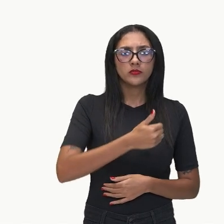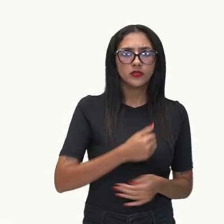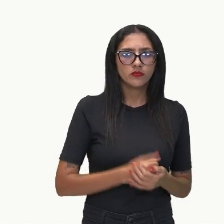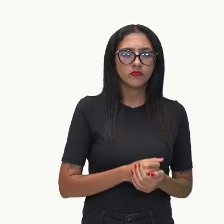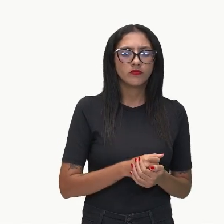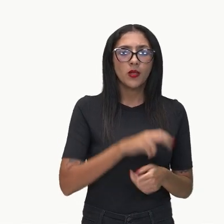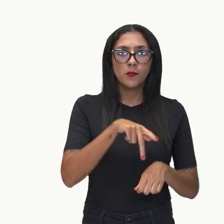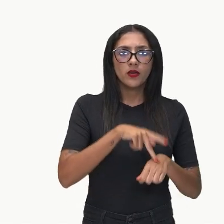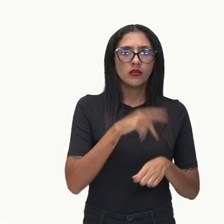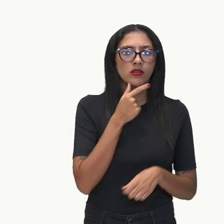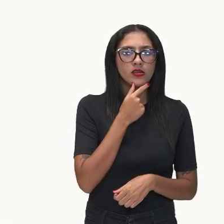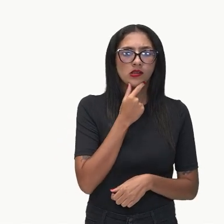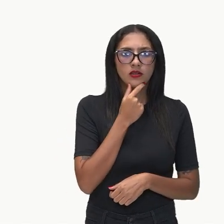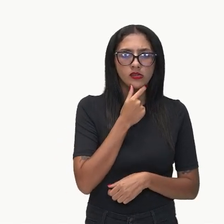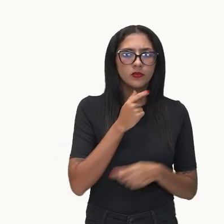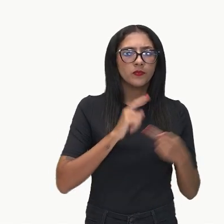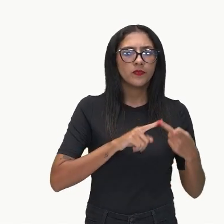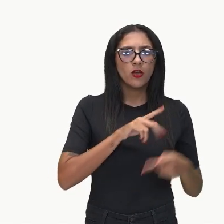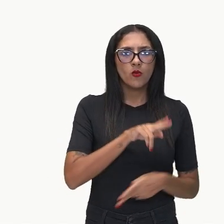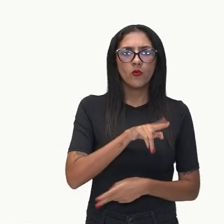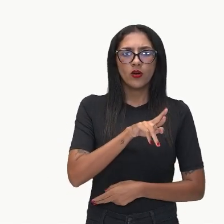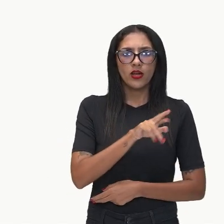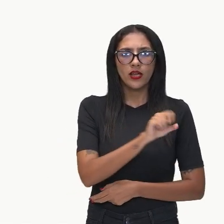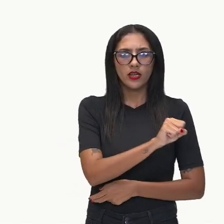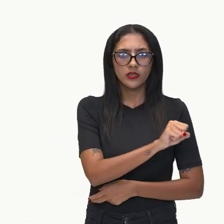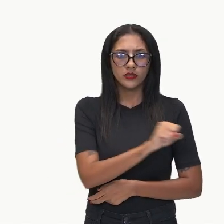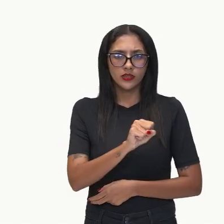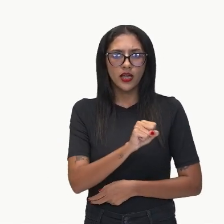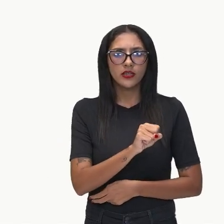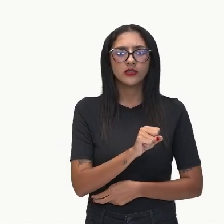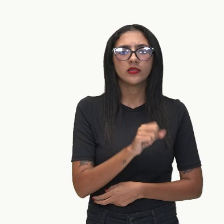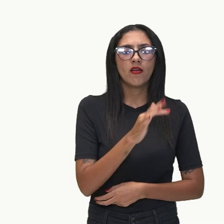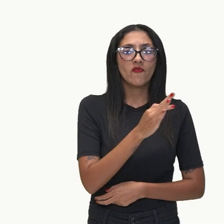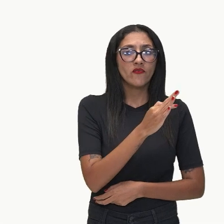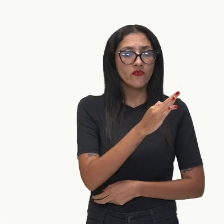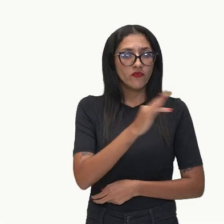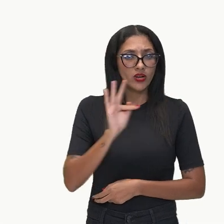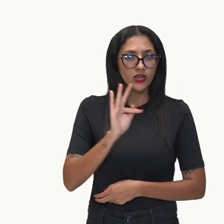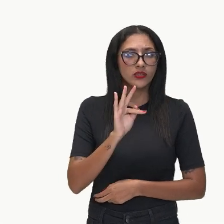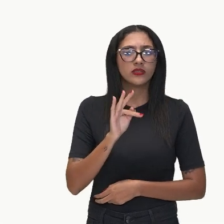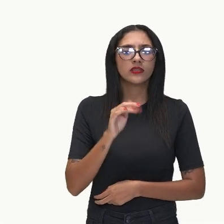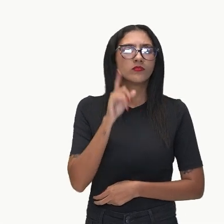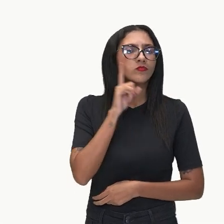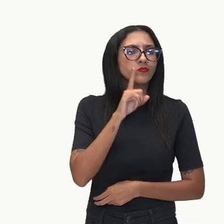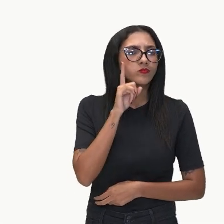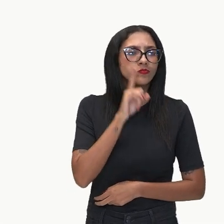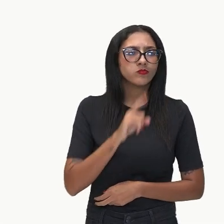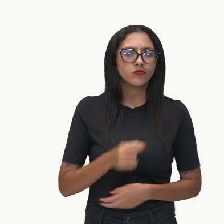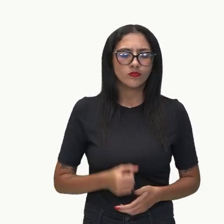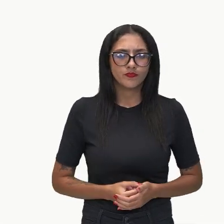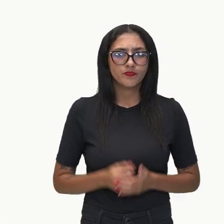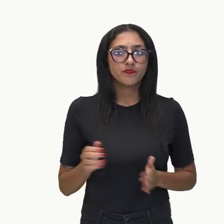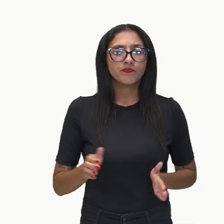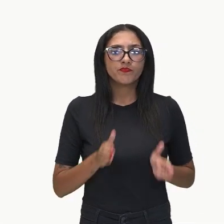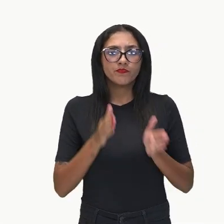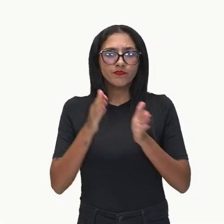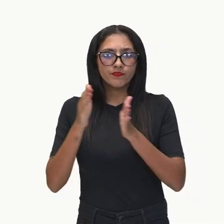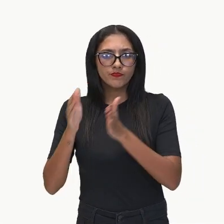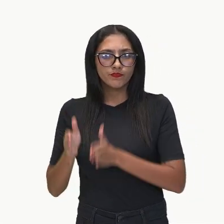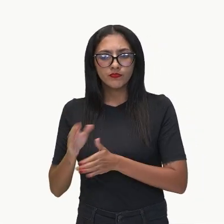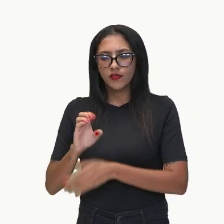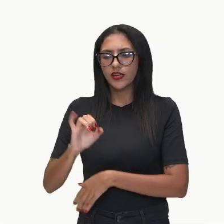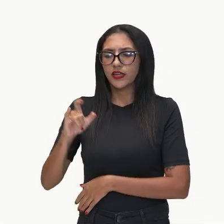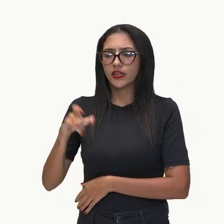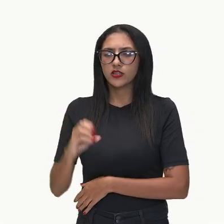Reino Unido, União Soviética, França e Estados Unidos da América, enquanto que o eixo